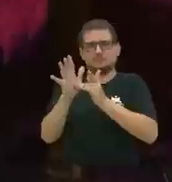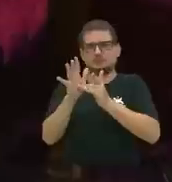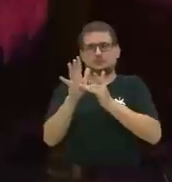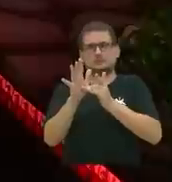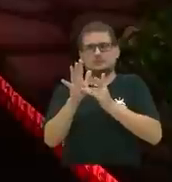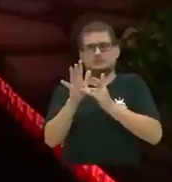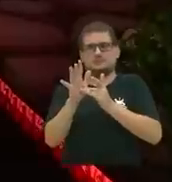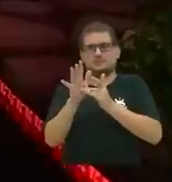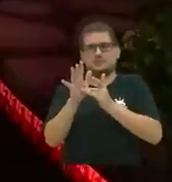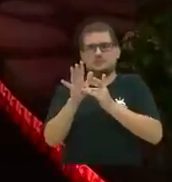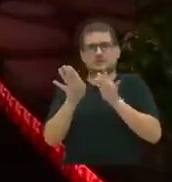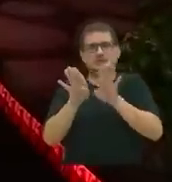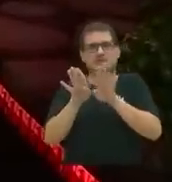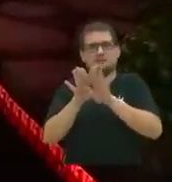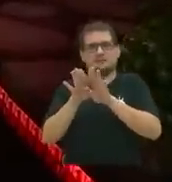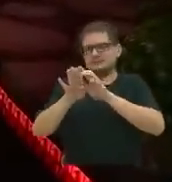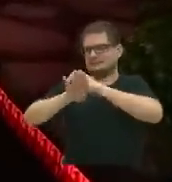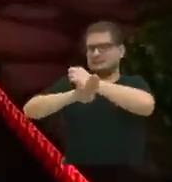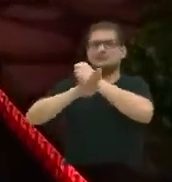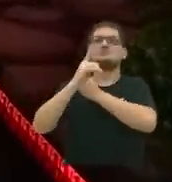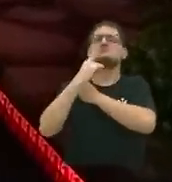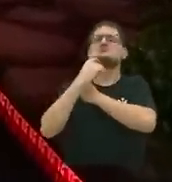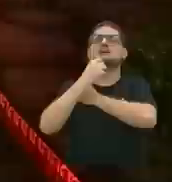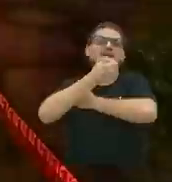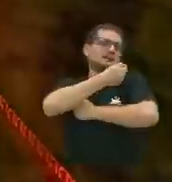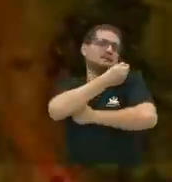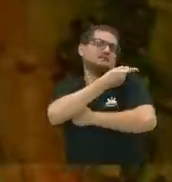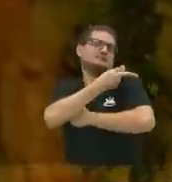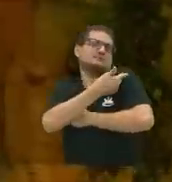As feridas já sangravam.